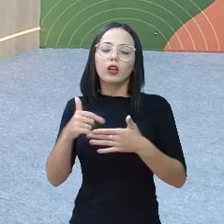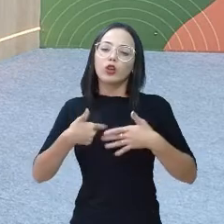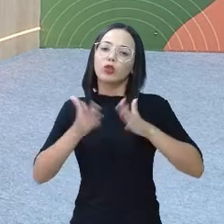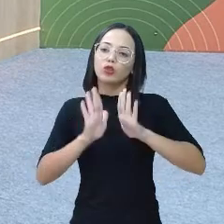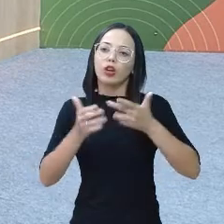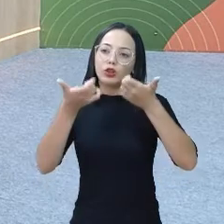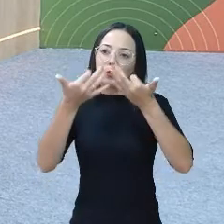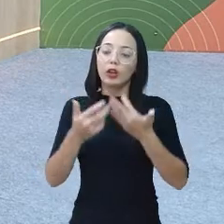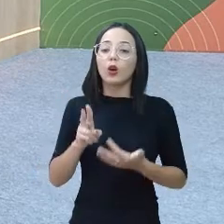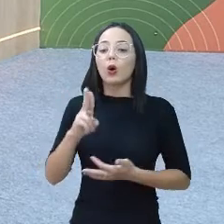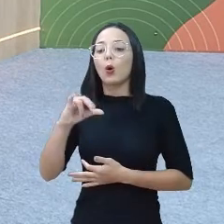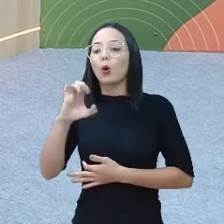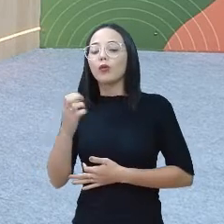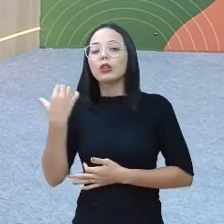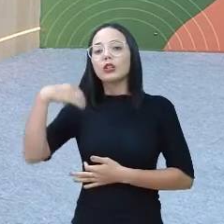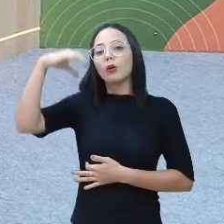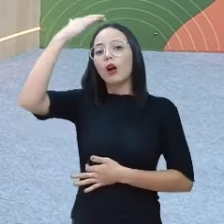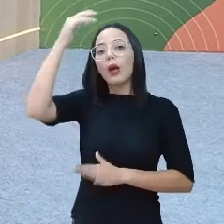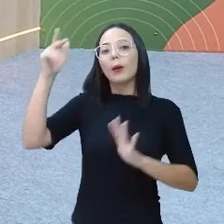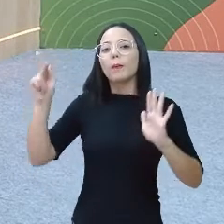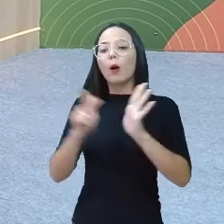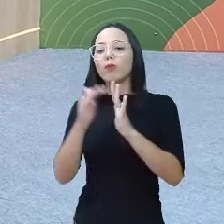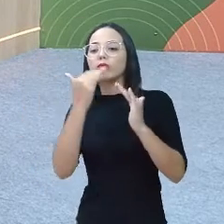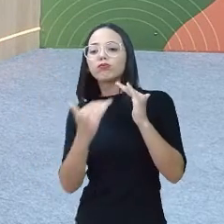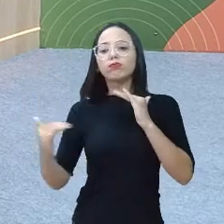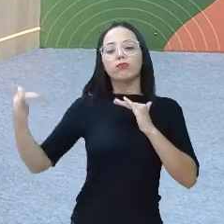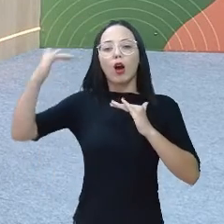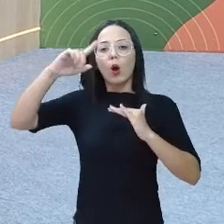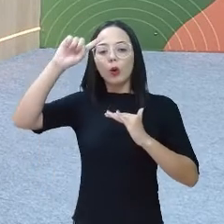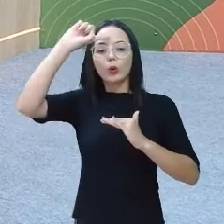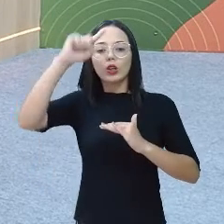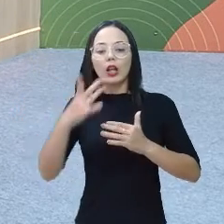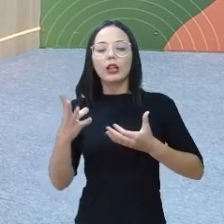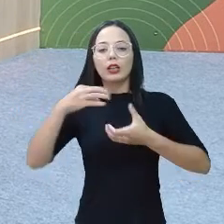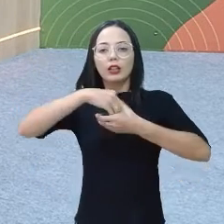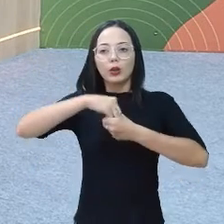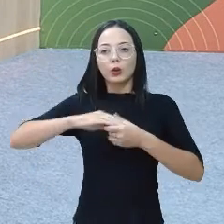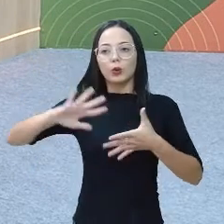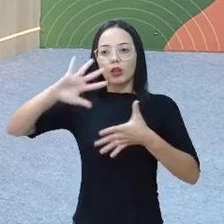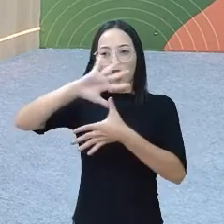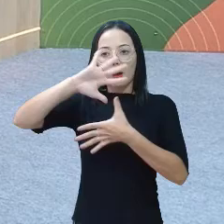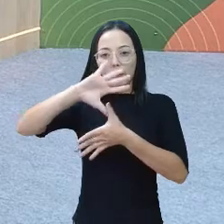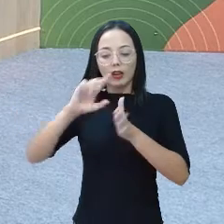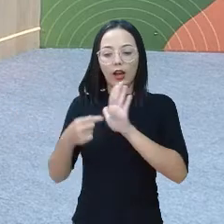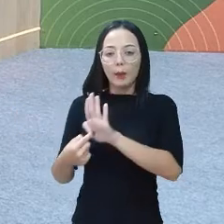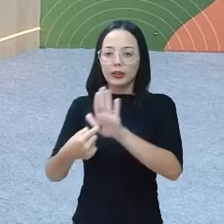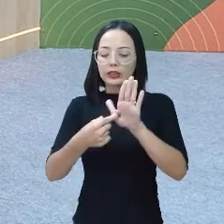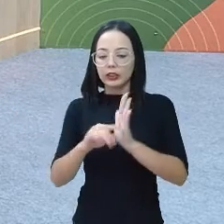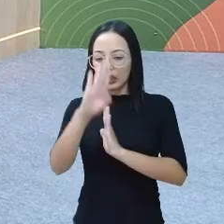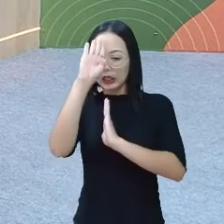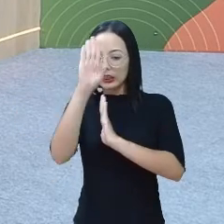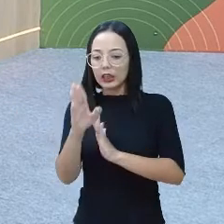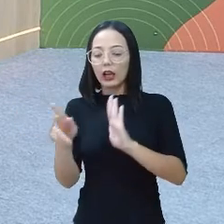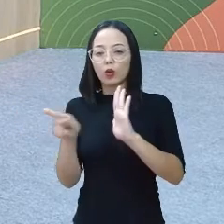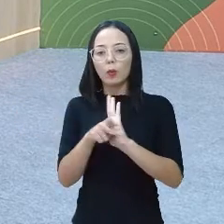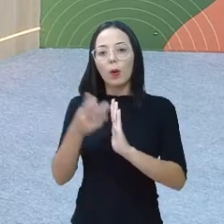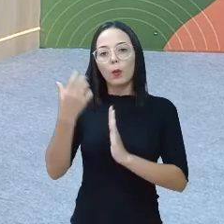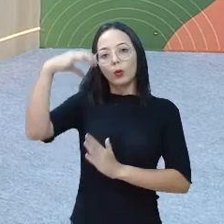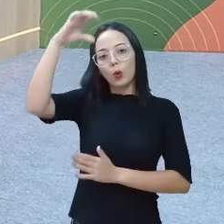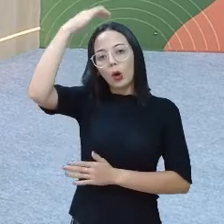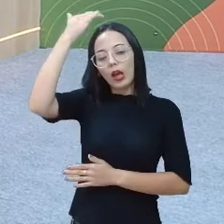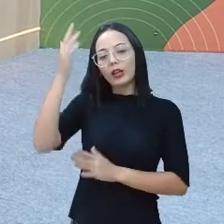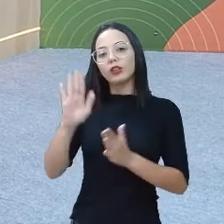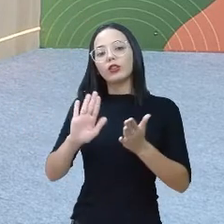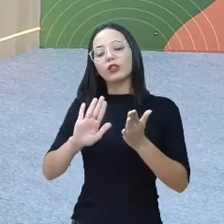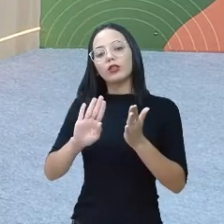aí. O vice-rei era a maior autoridade executiva, né, na América, né, representante direto da coroa espanhola,